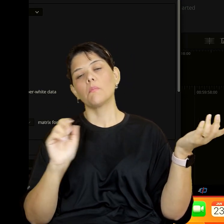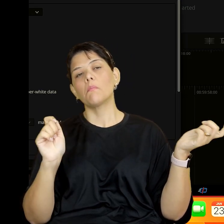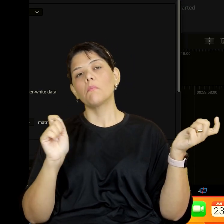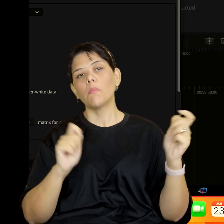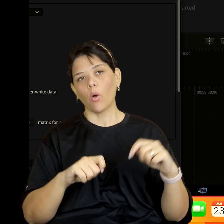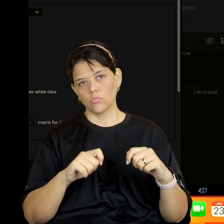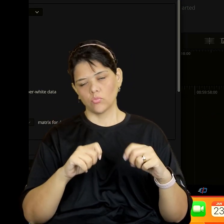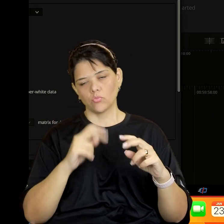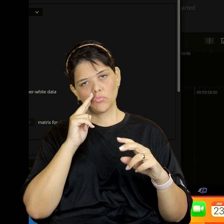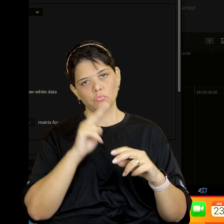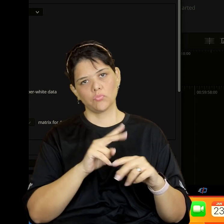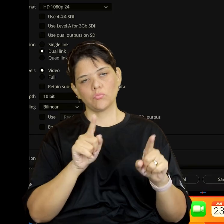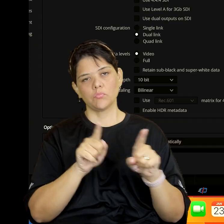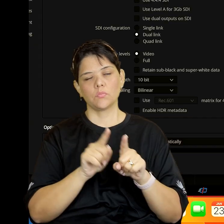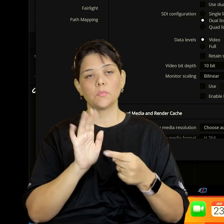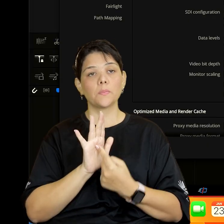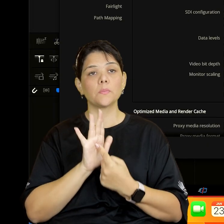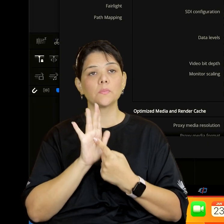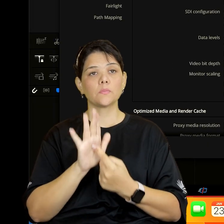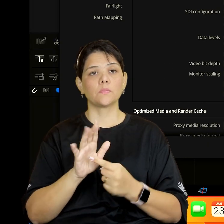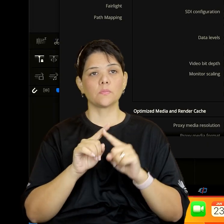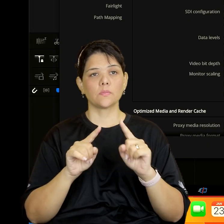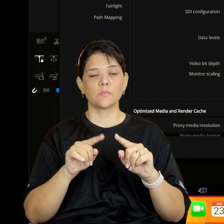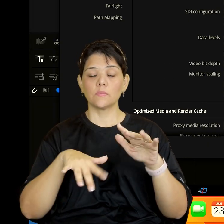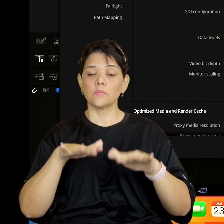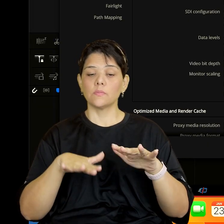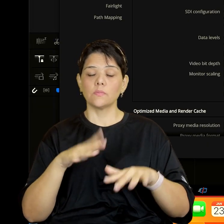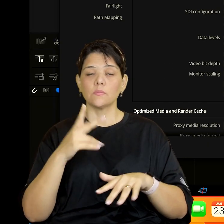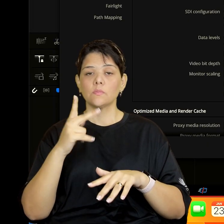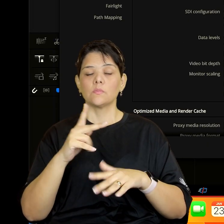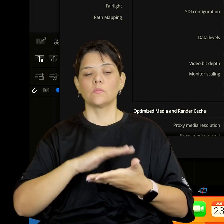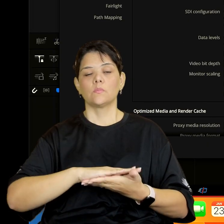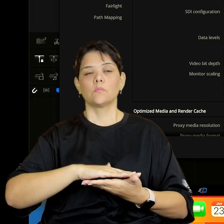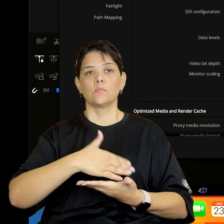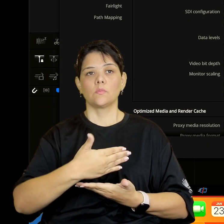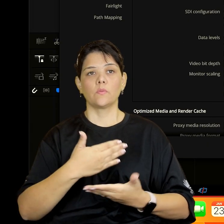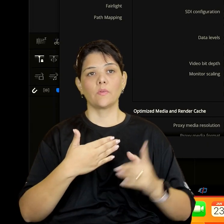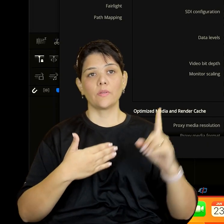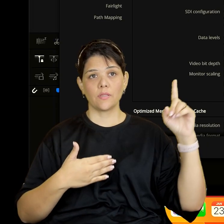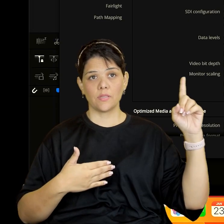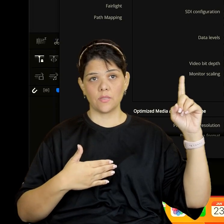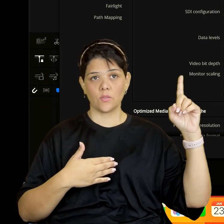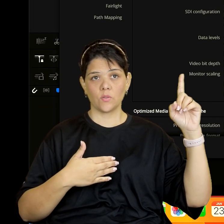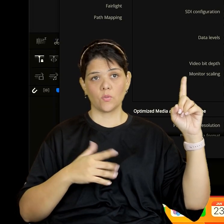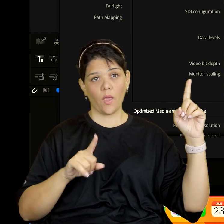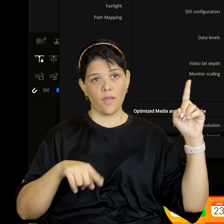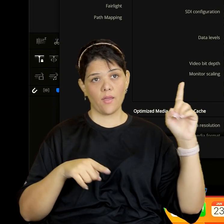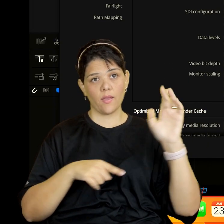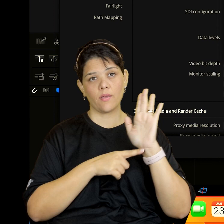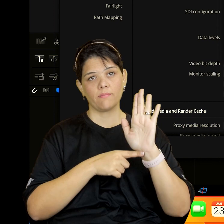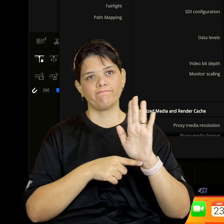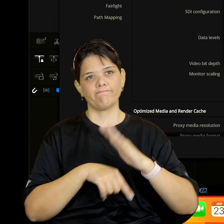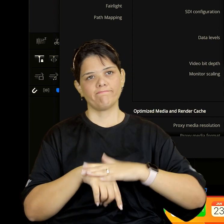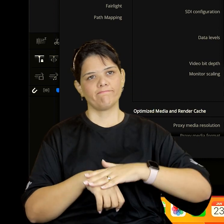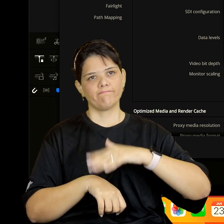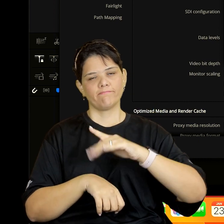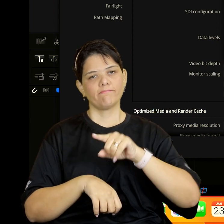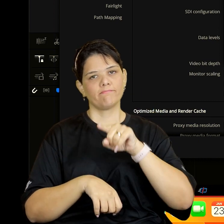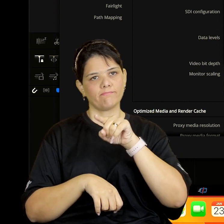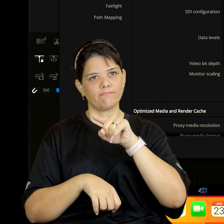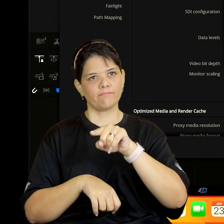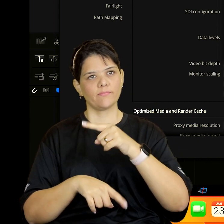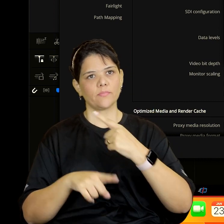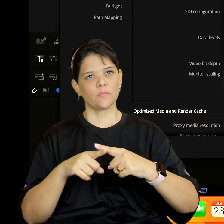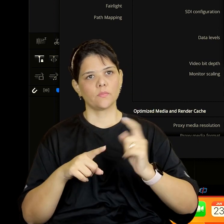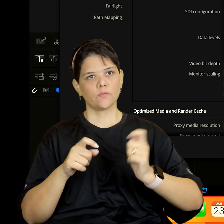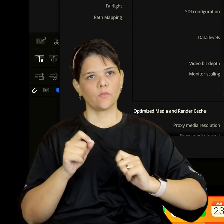mim. Dependendo do seu computador, isso aqui que faz a graça para você. Então, você consegue botar para o